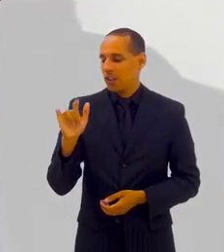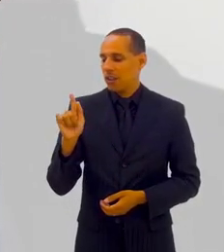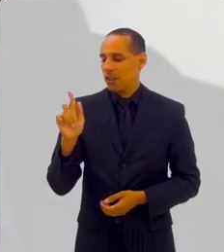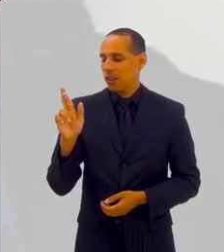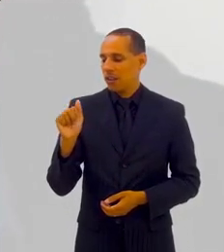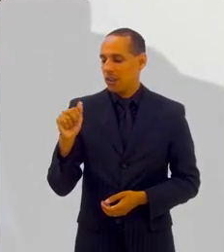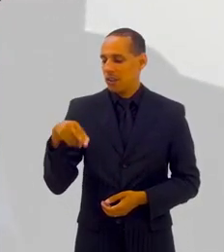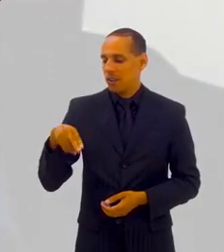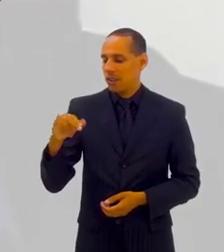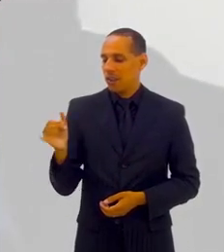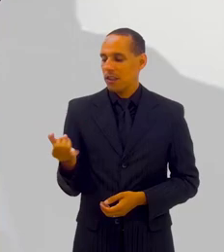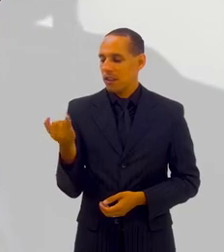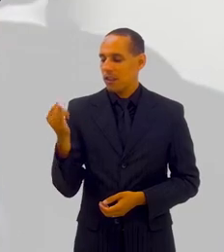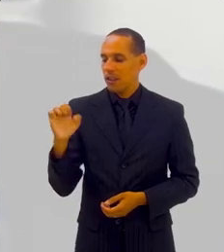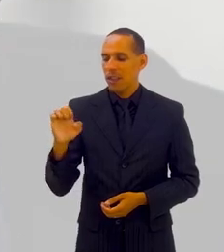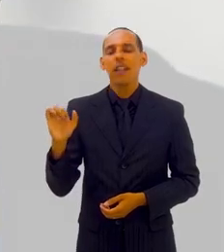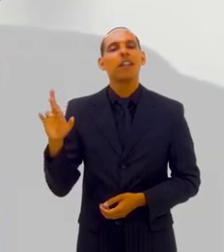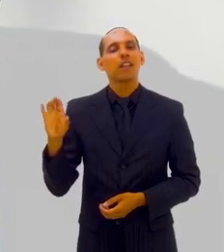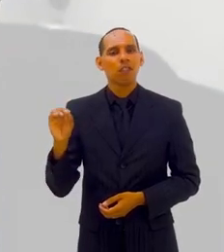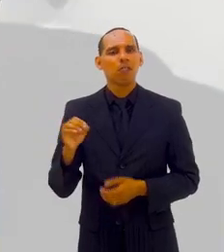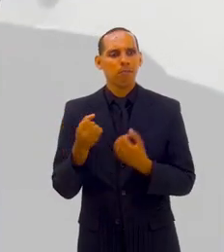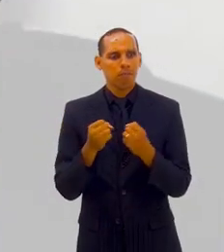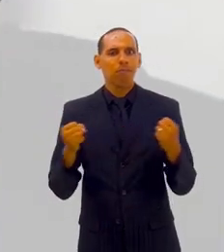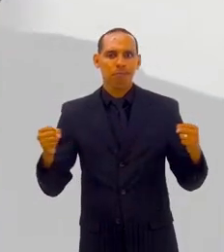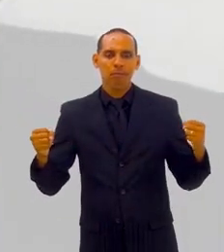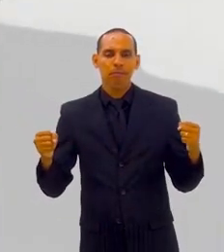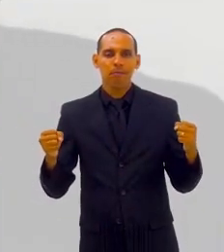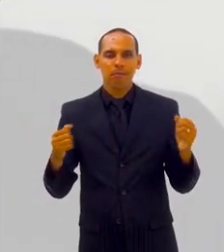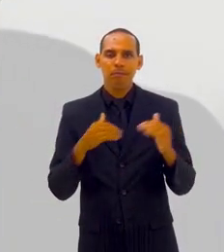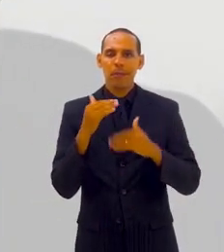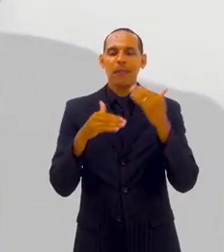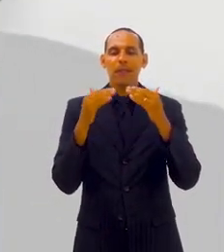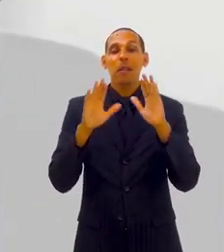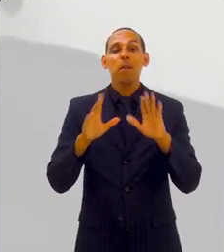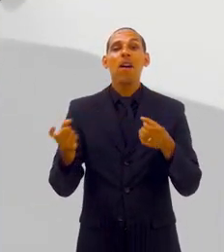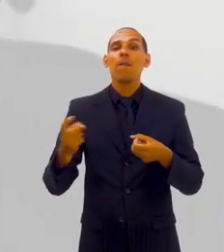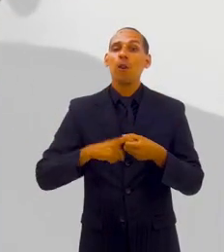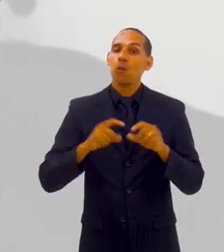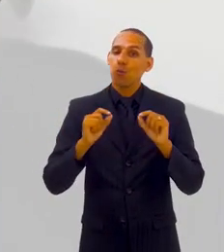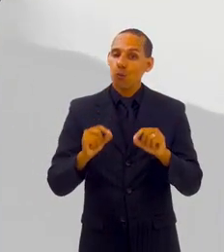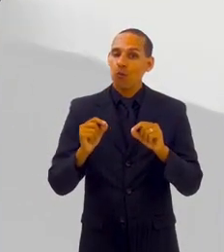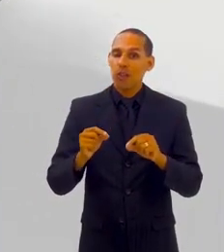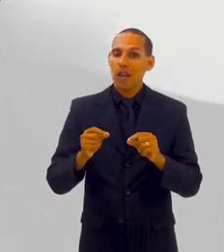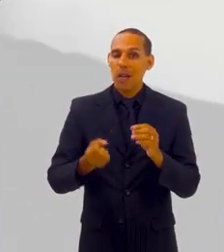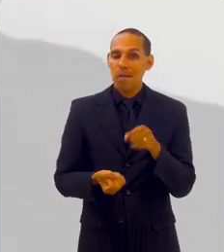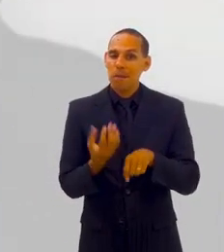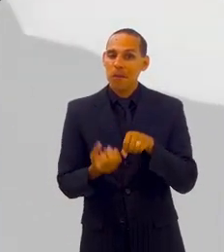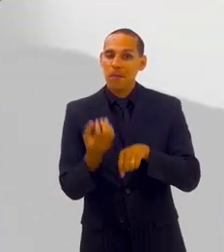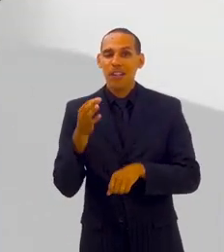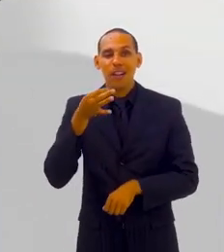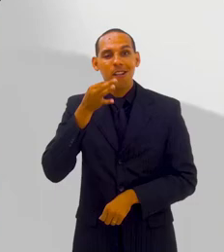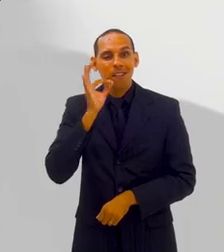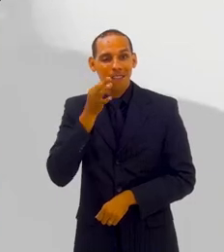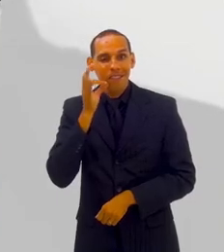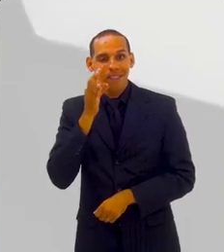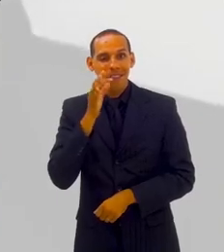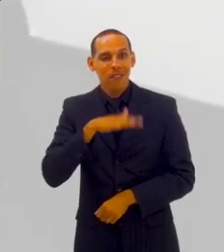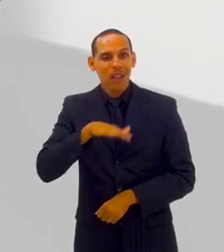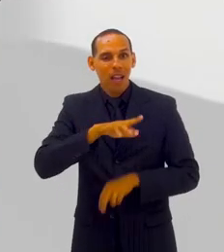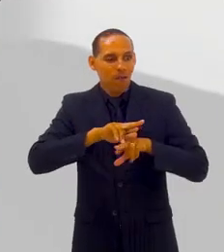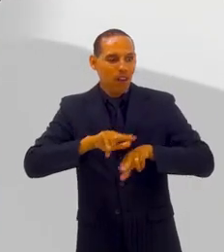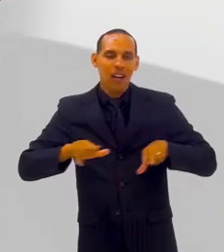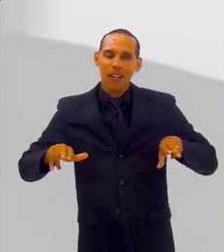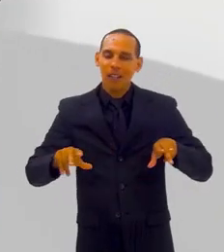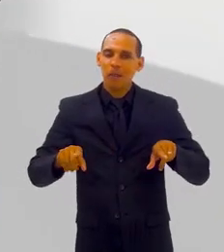bastante desenvolvida a gente está voltando aqui no Rio de Janeiro com a produção do Café tem várias